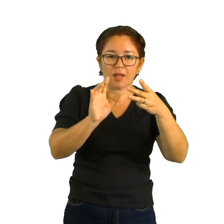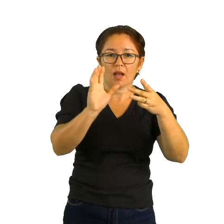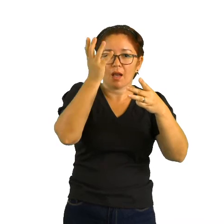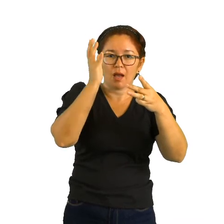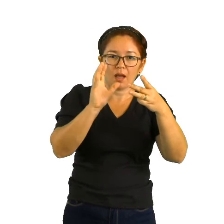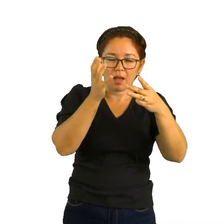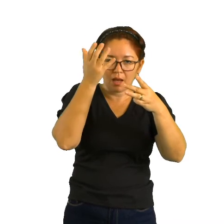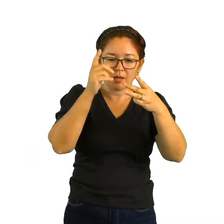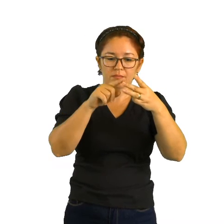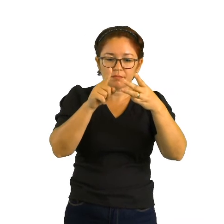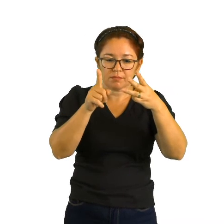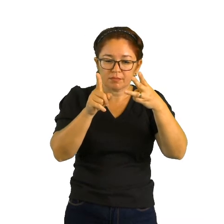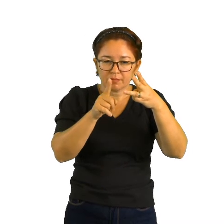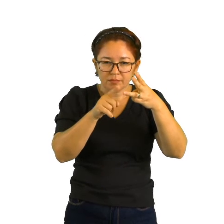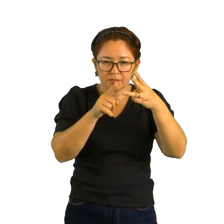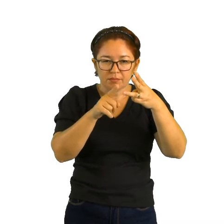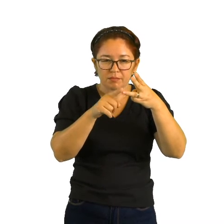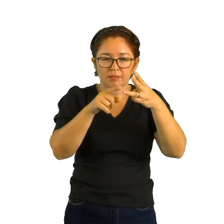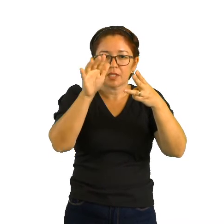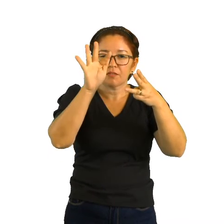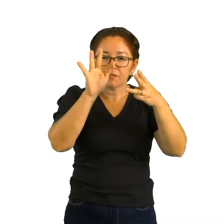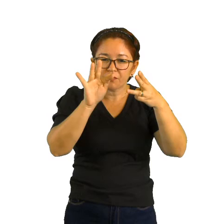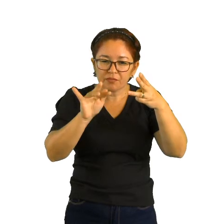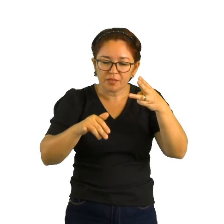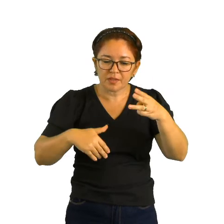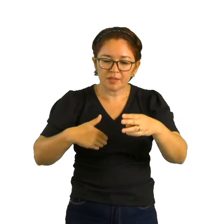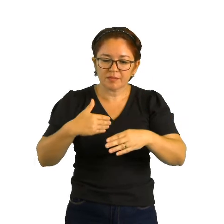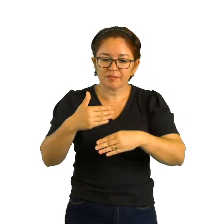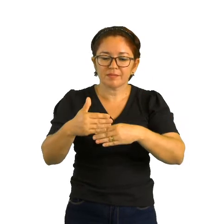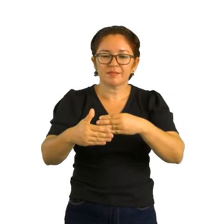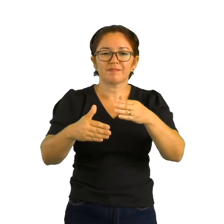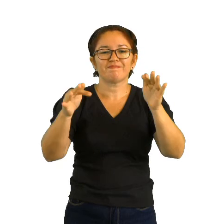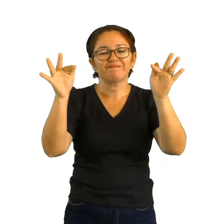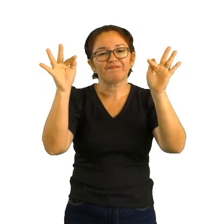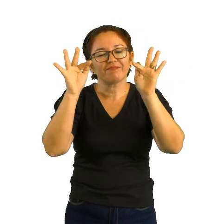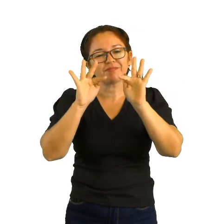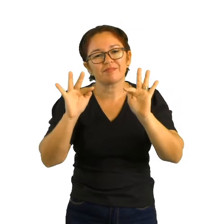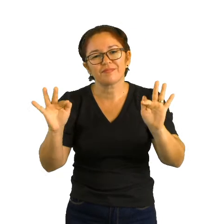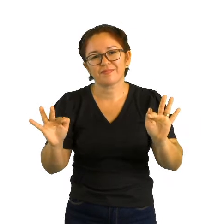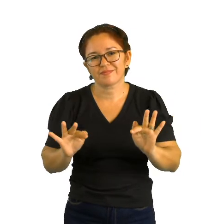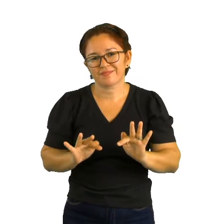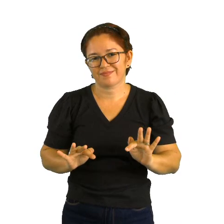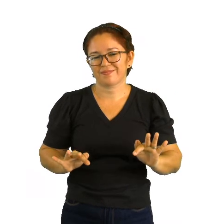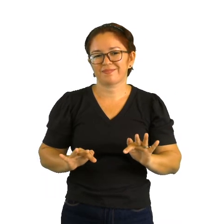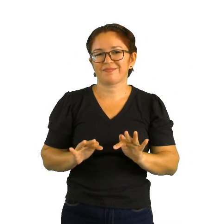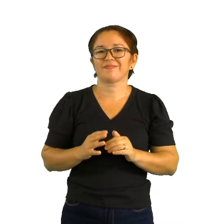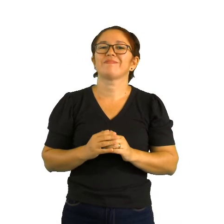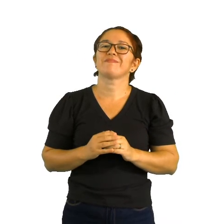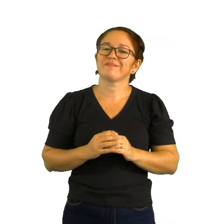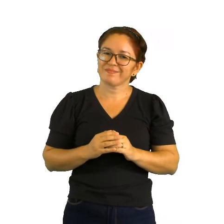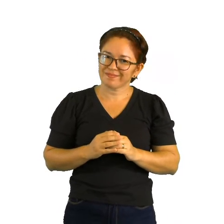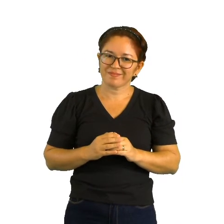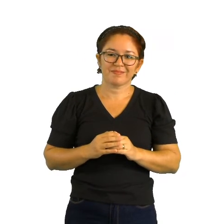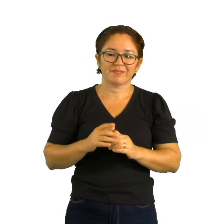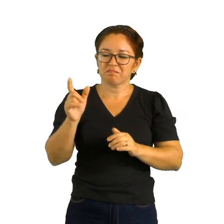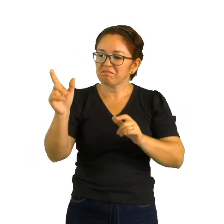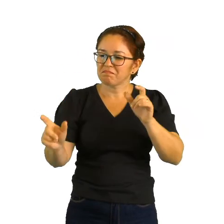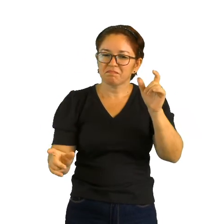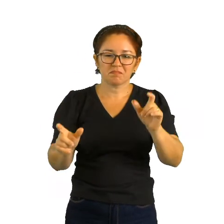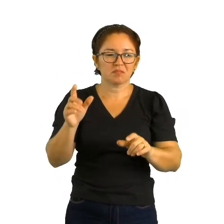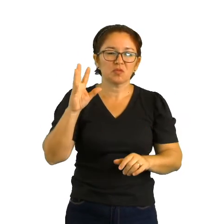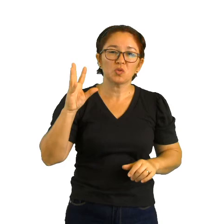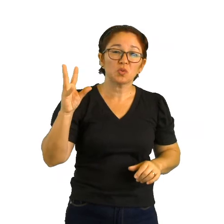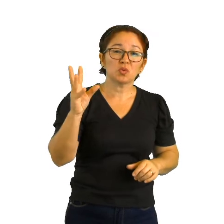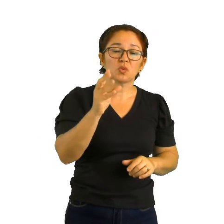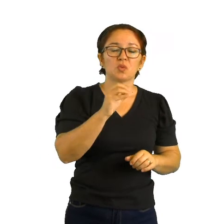estabilidade do início do conto é restaurada. O final é feliz e as personagens ficam em paz.